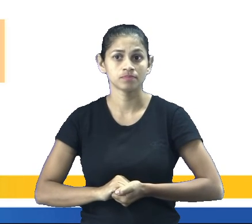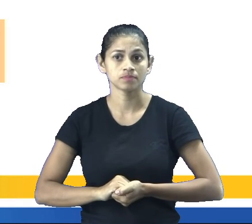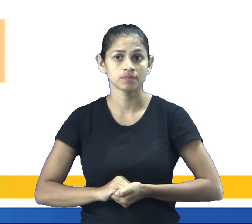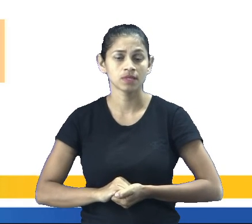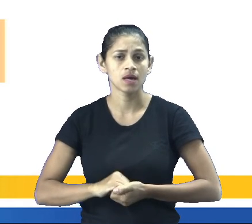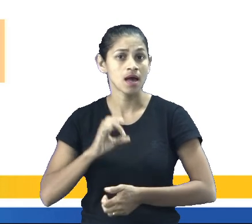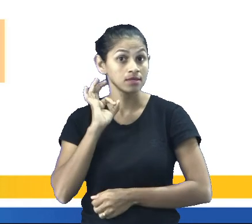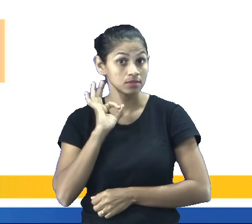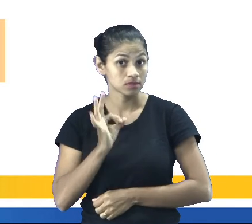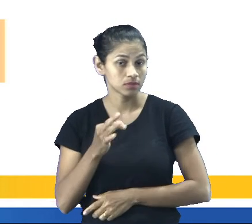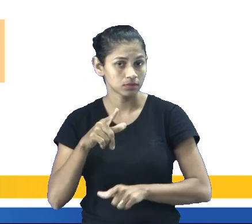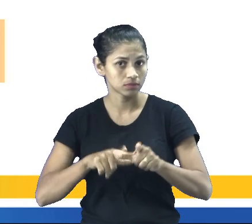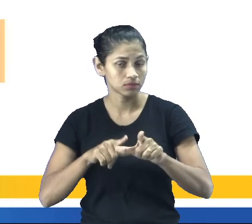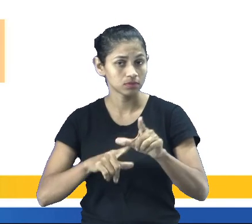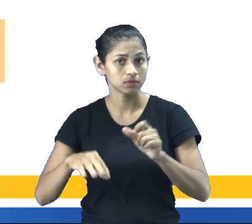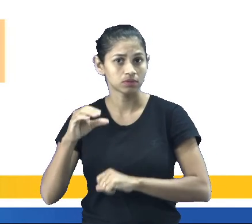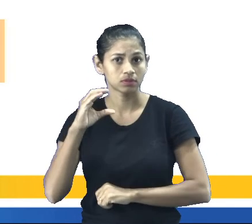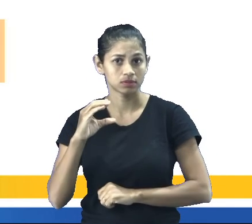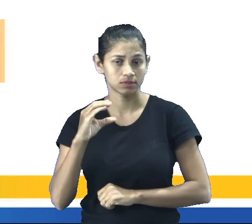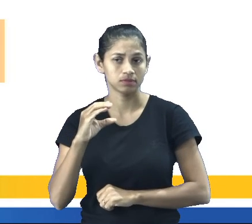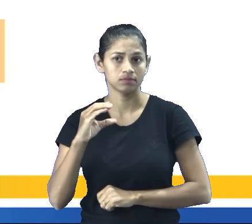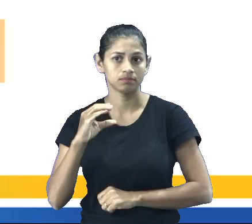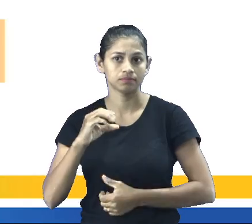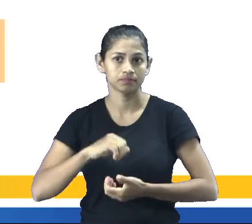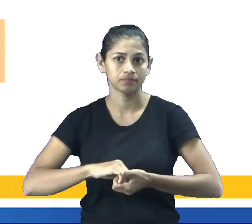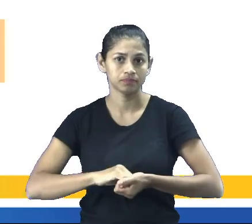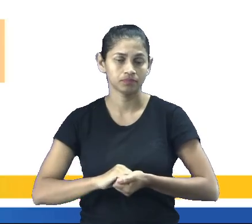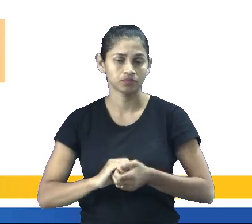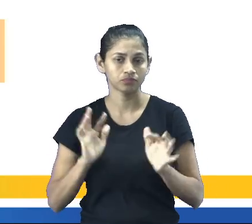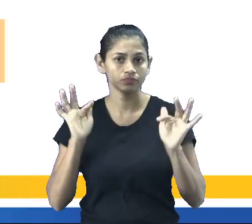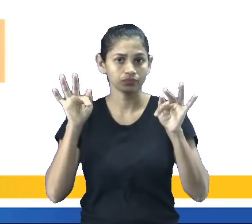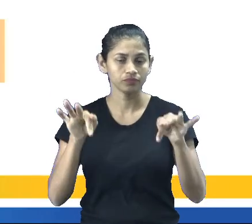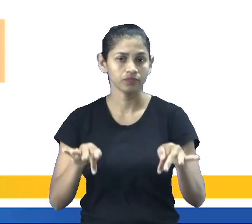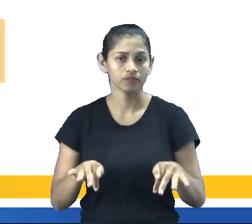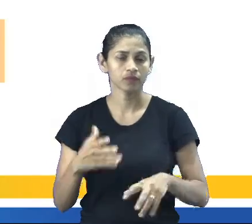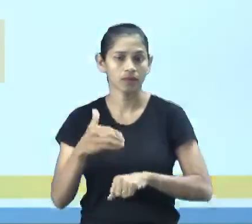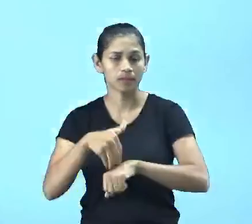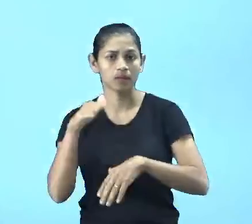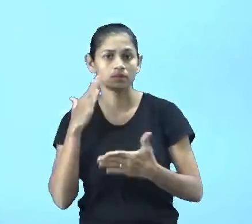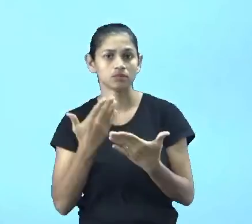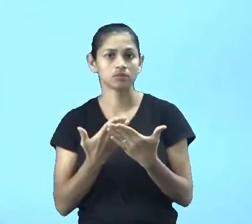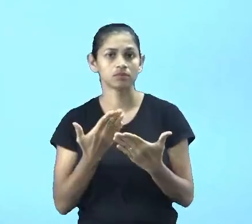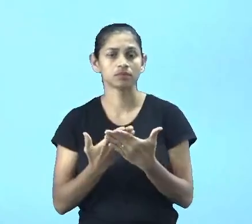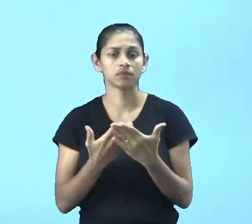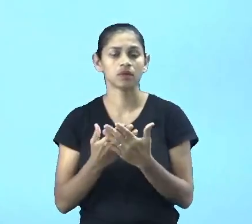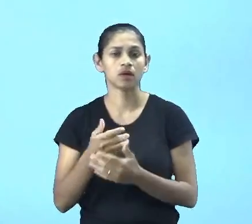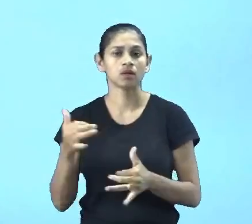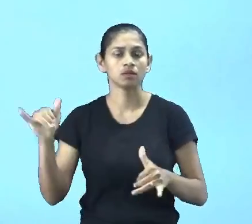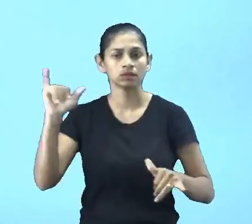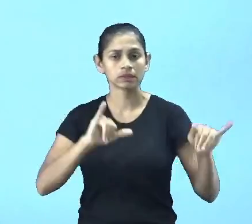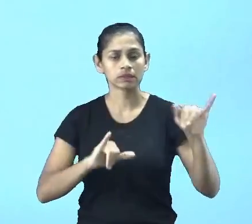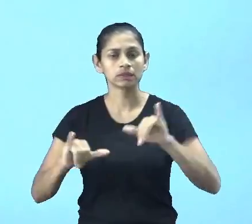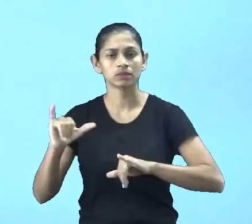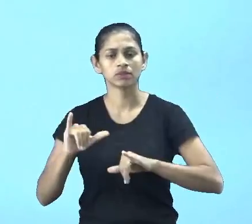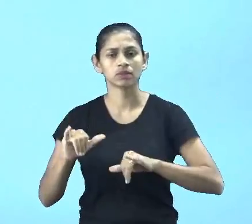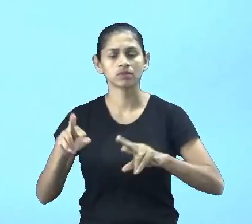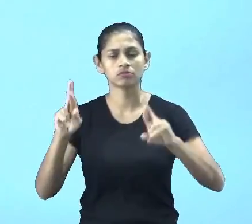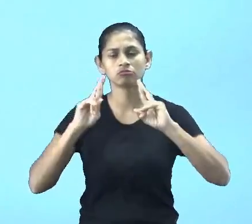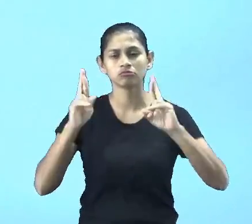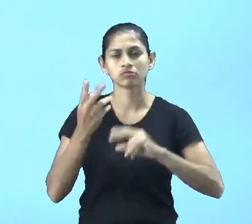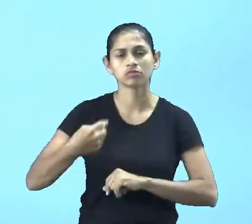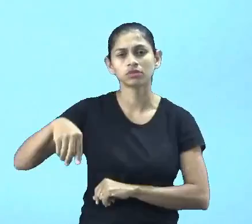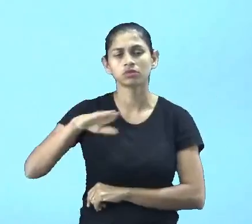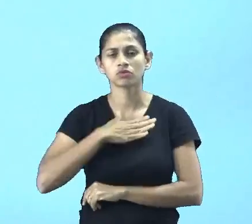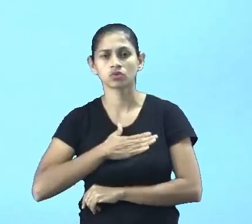C, hidrelétricas. Então, terminamos aqui mais uma aula de Química. Espero que vocês tenham gostado,